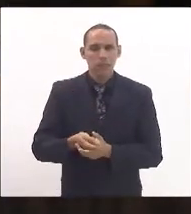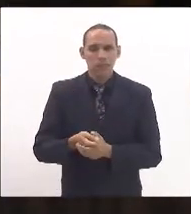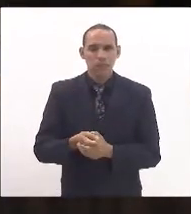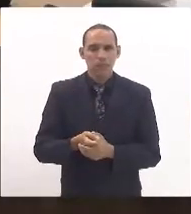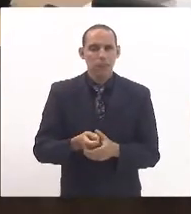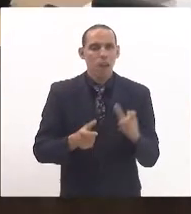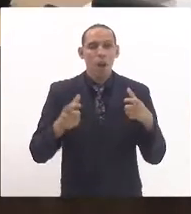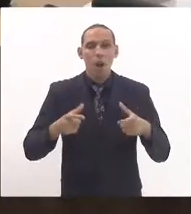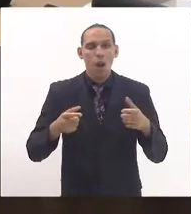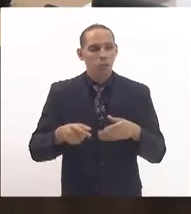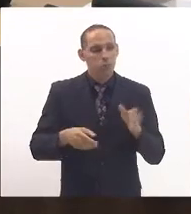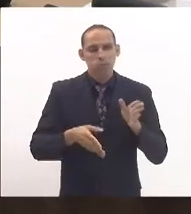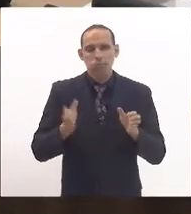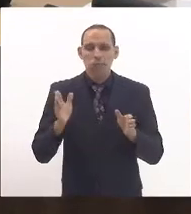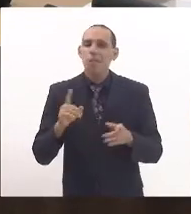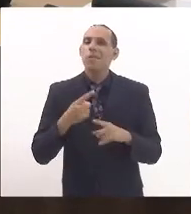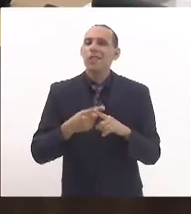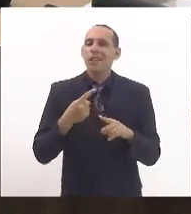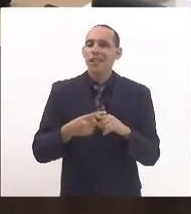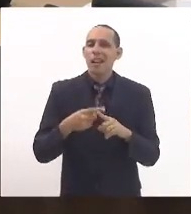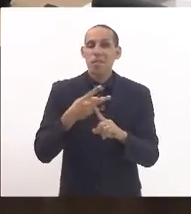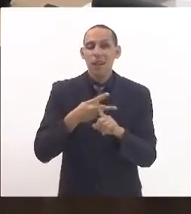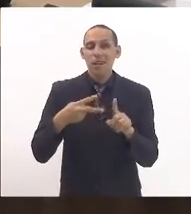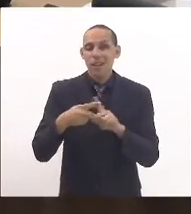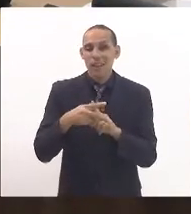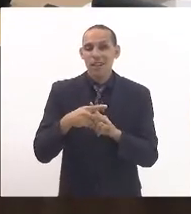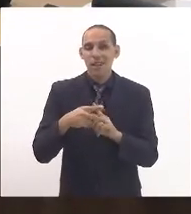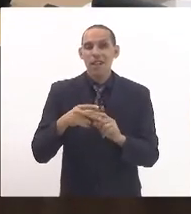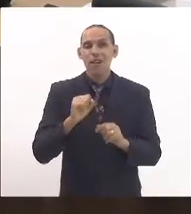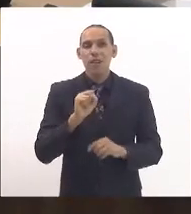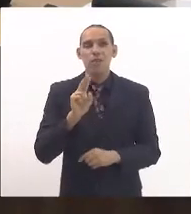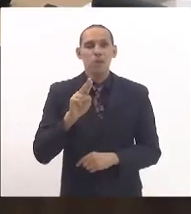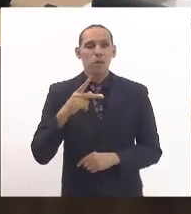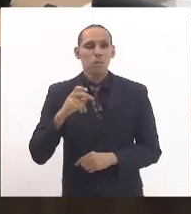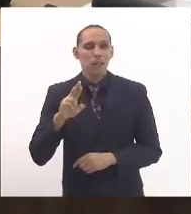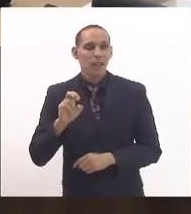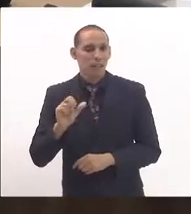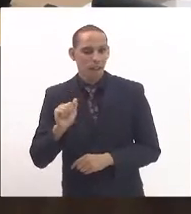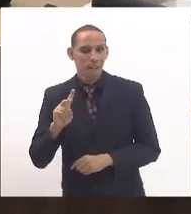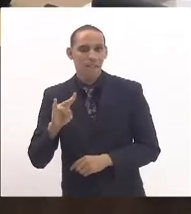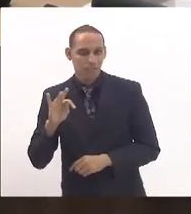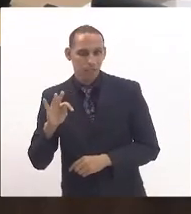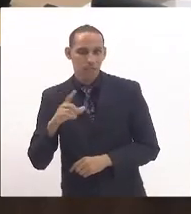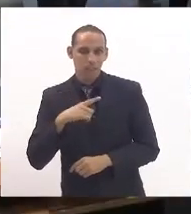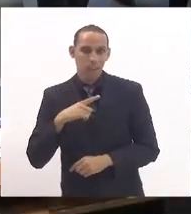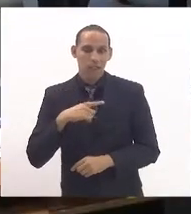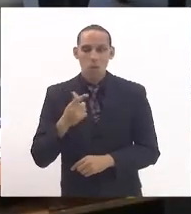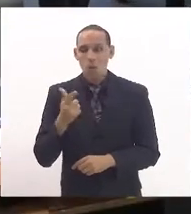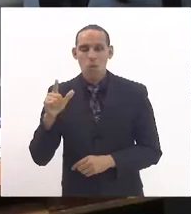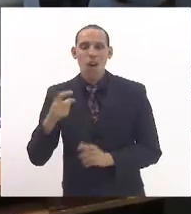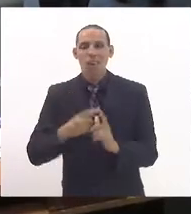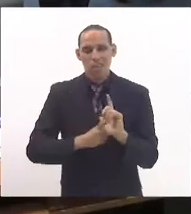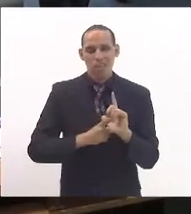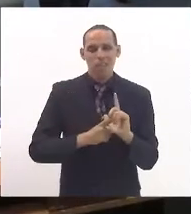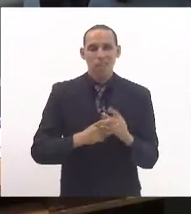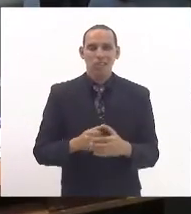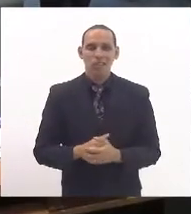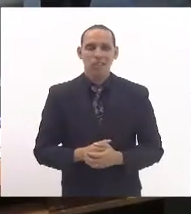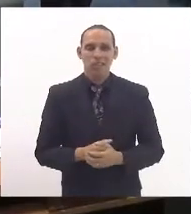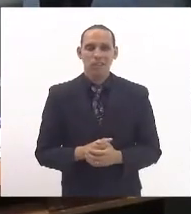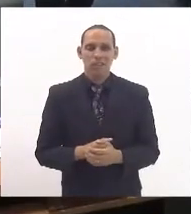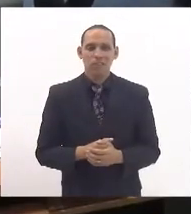vai. Fundo financeiro, não. Porque o previdenciário tem superávit e o financeiro tem um déficit monstruoso.